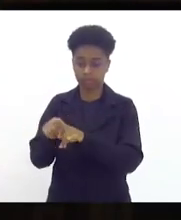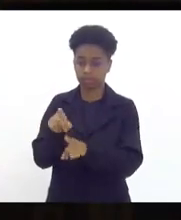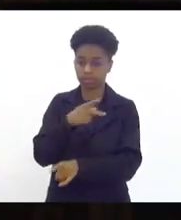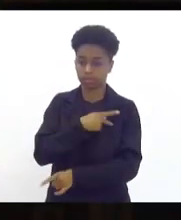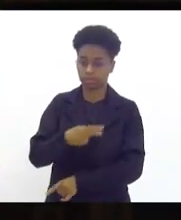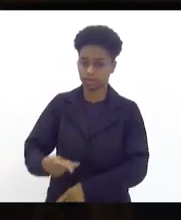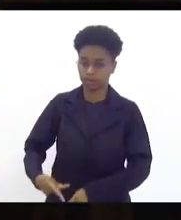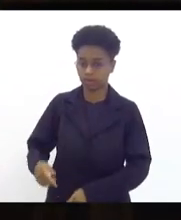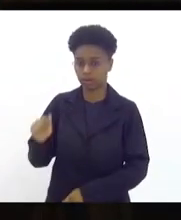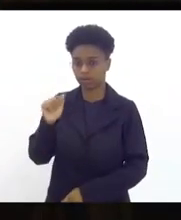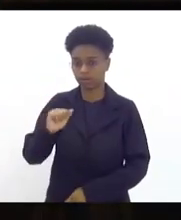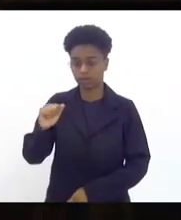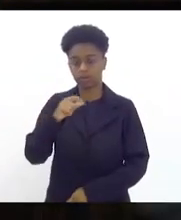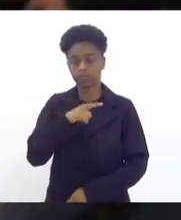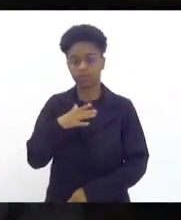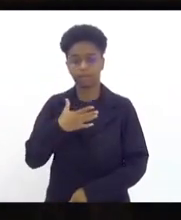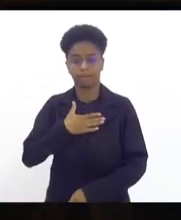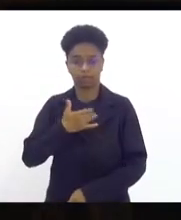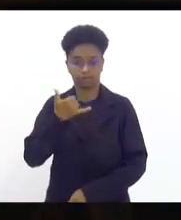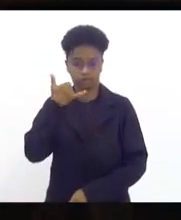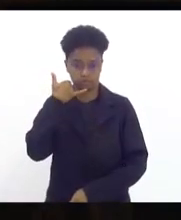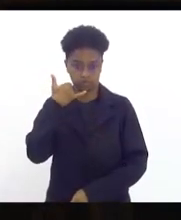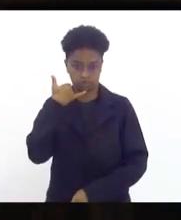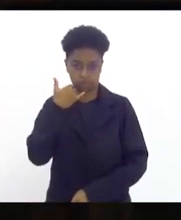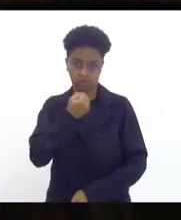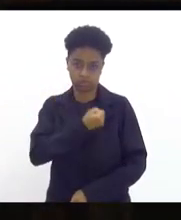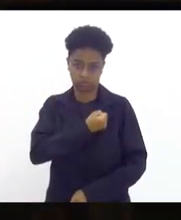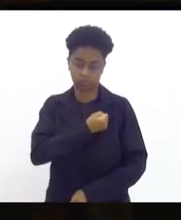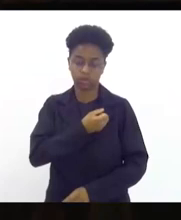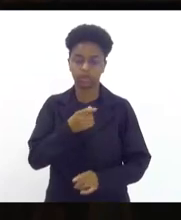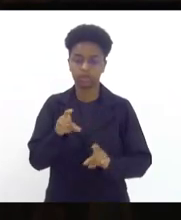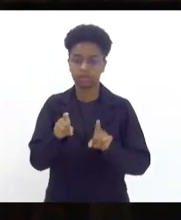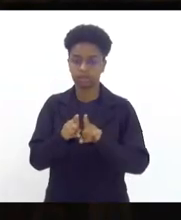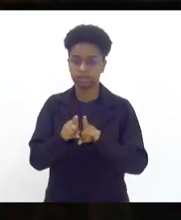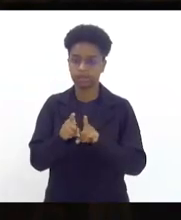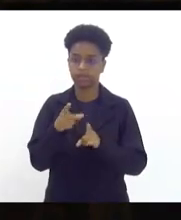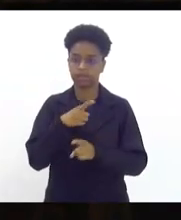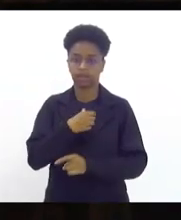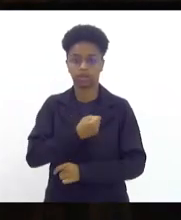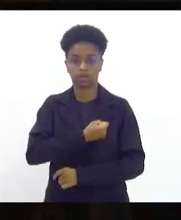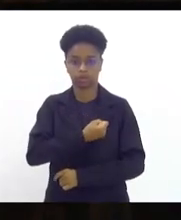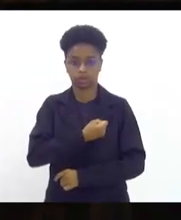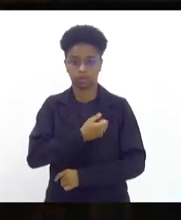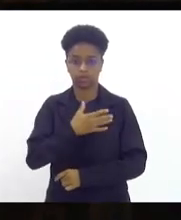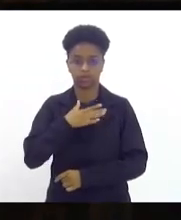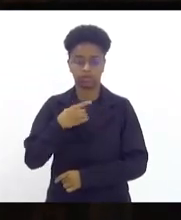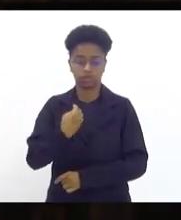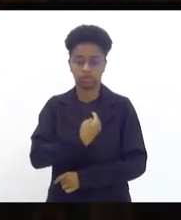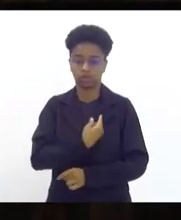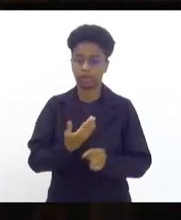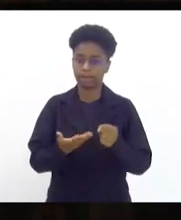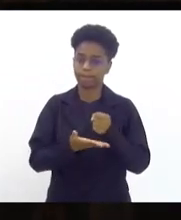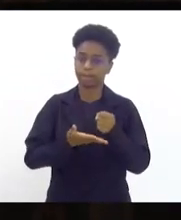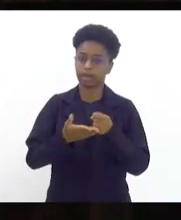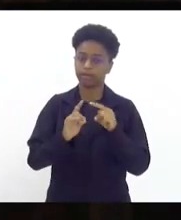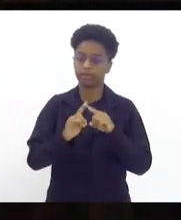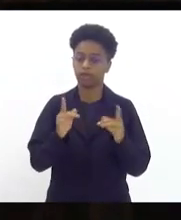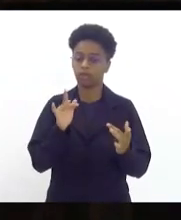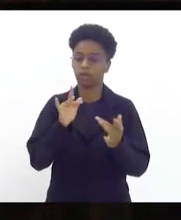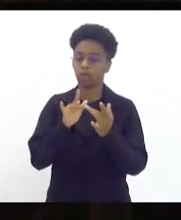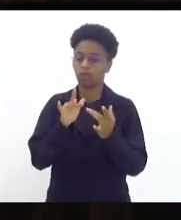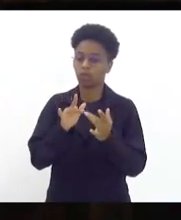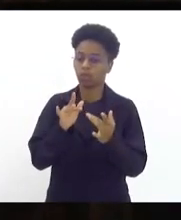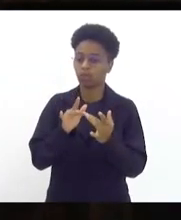eles têm o meu telefone assim como tem o telefone do da base só que esse contato direto